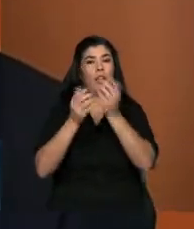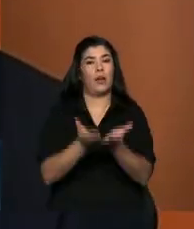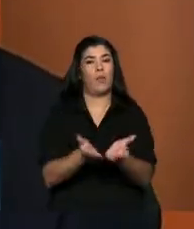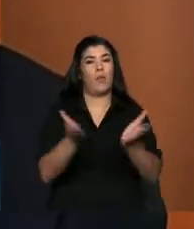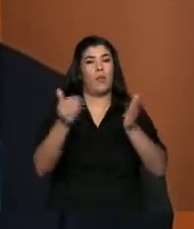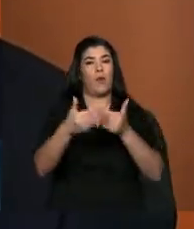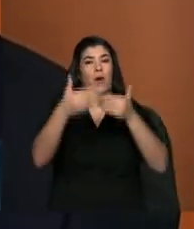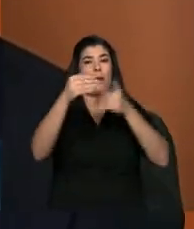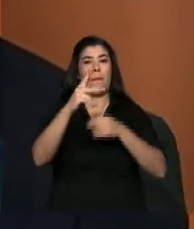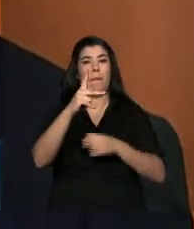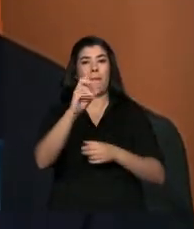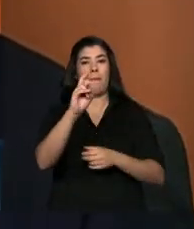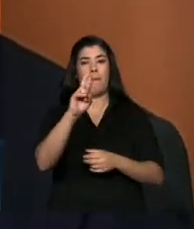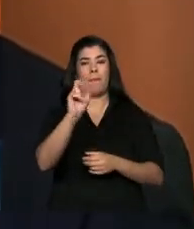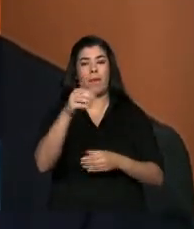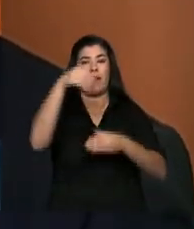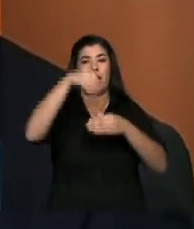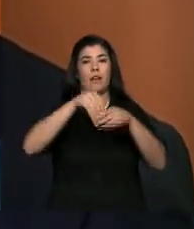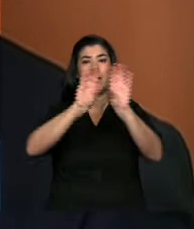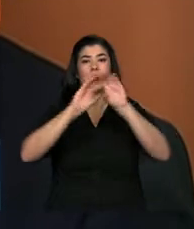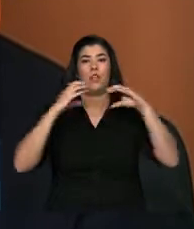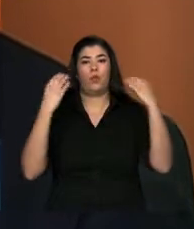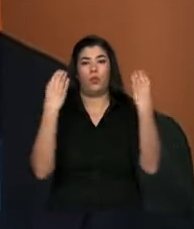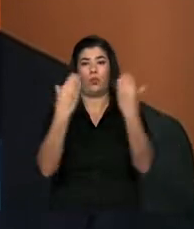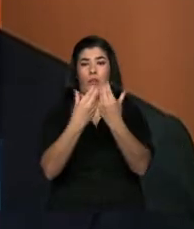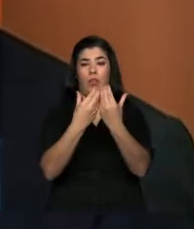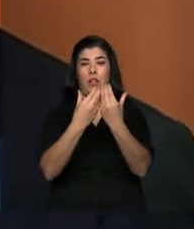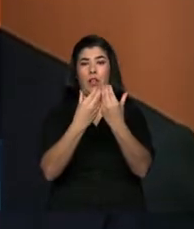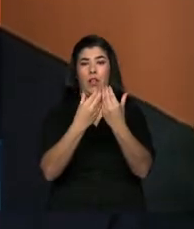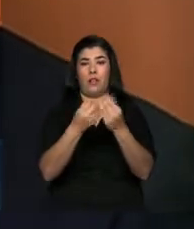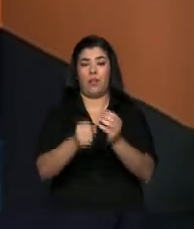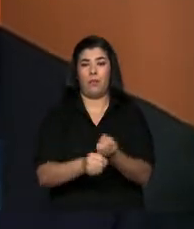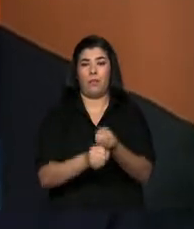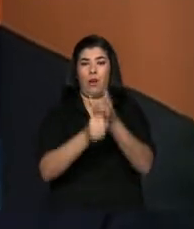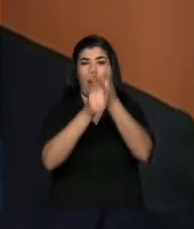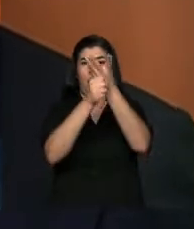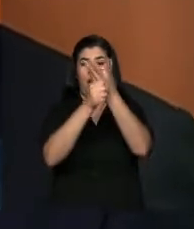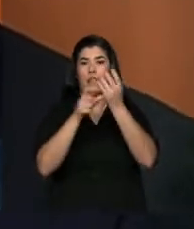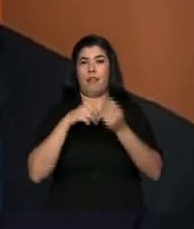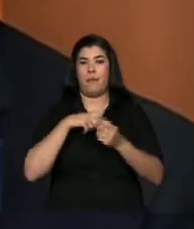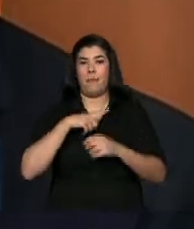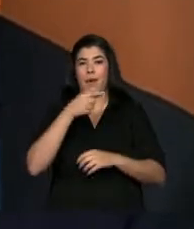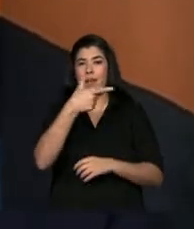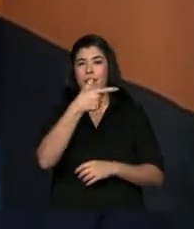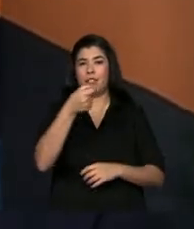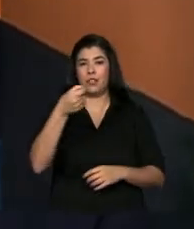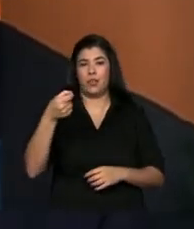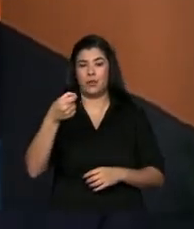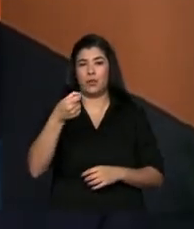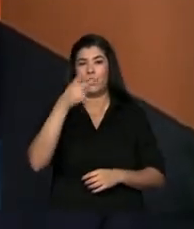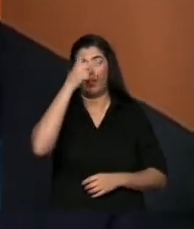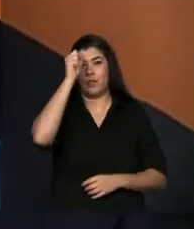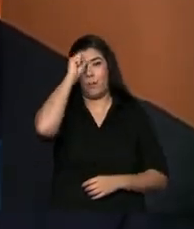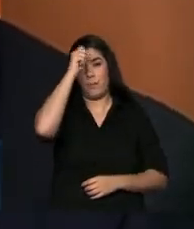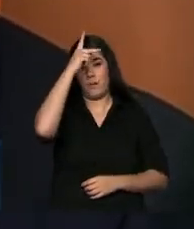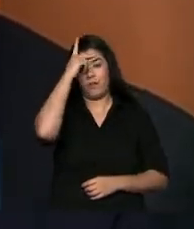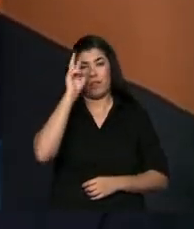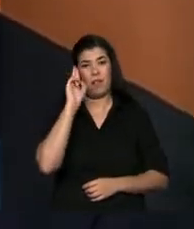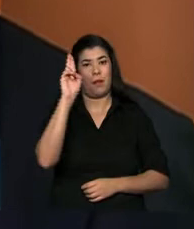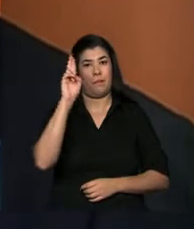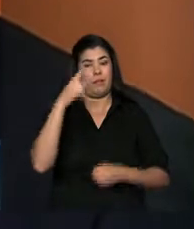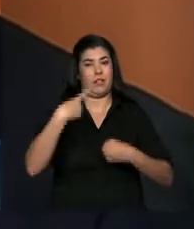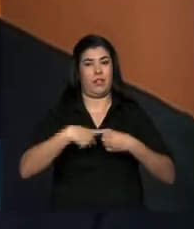do Estádio Olímpico. Então é um grande momento de preparação. São mais de 200 prefeitos aqui presentes com suas cidades